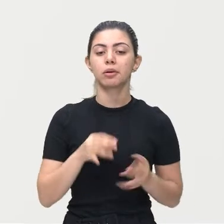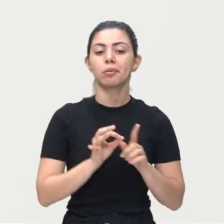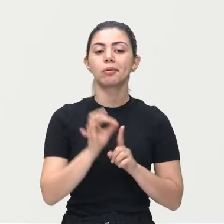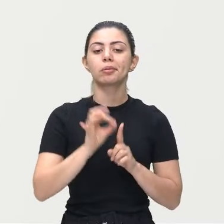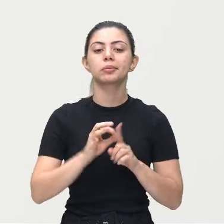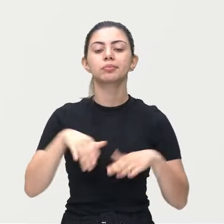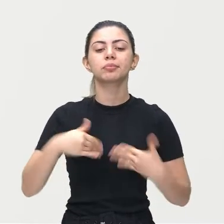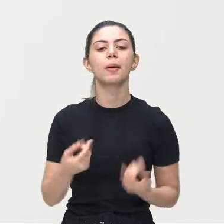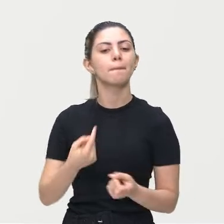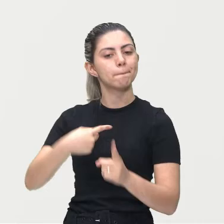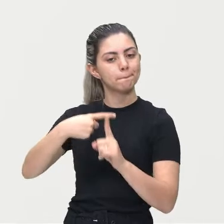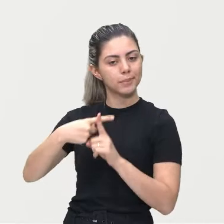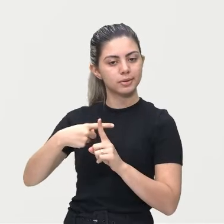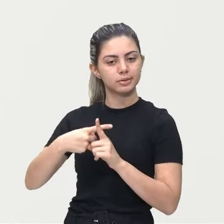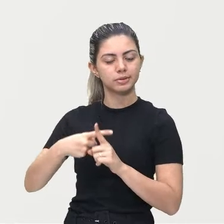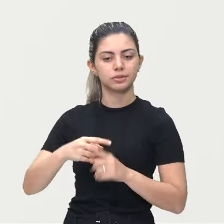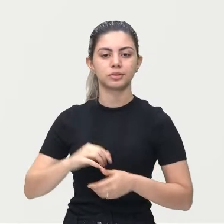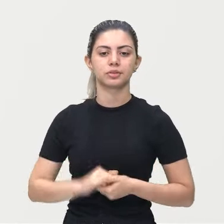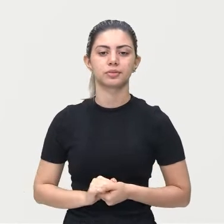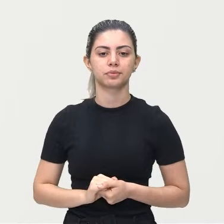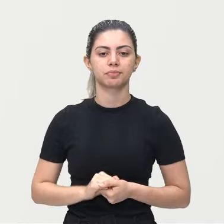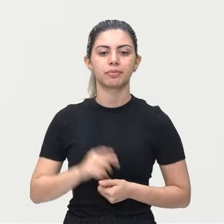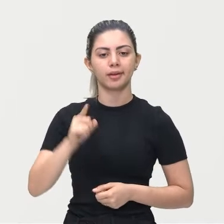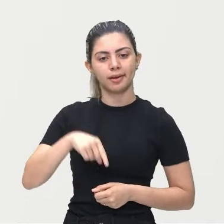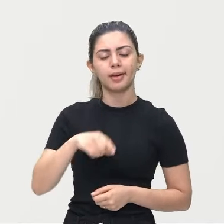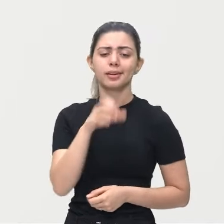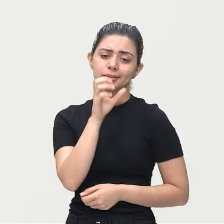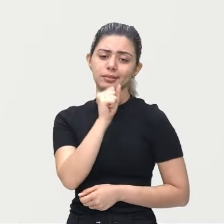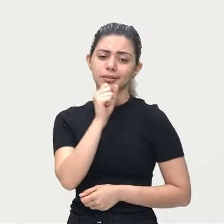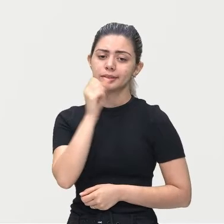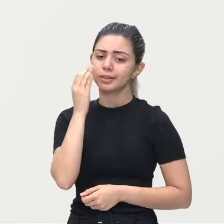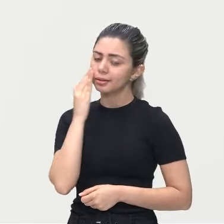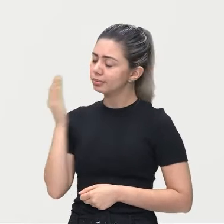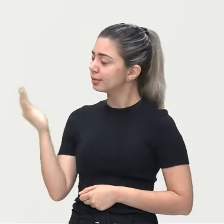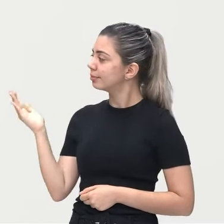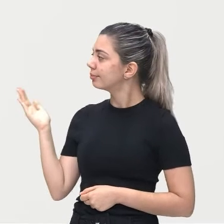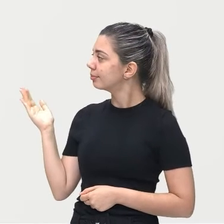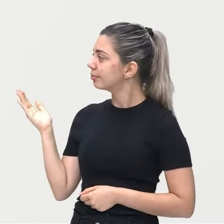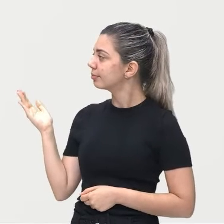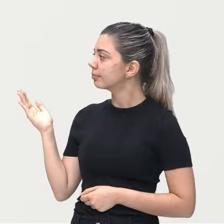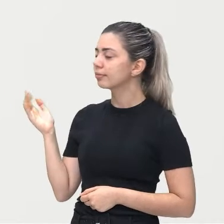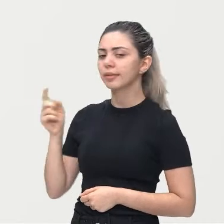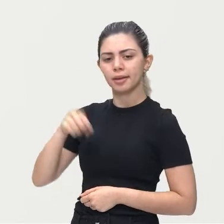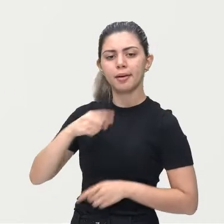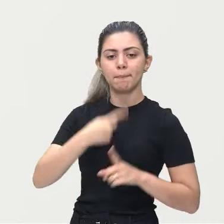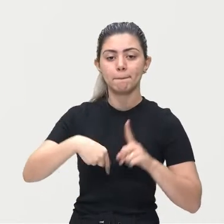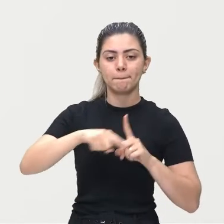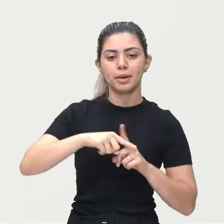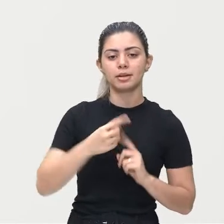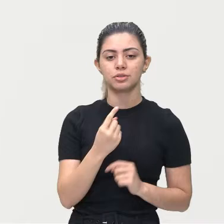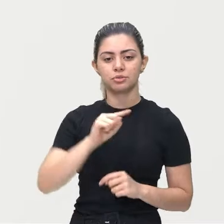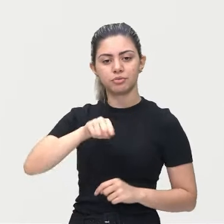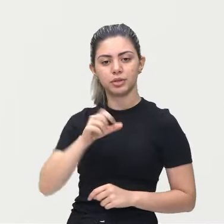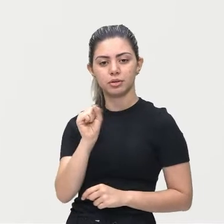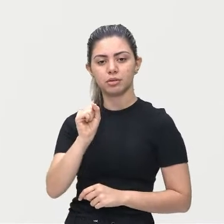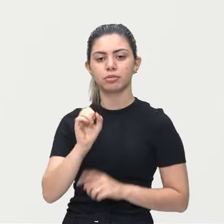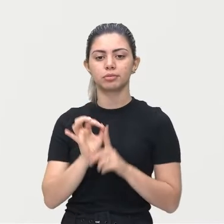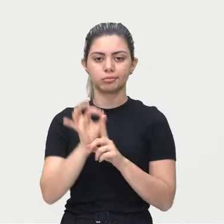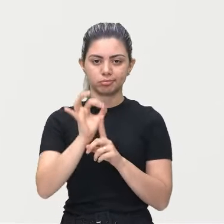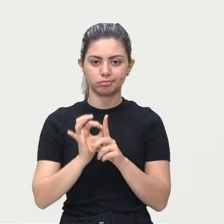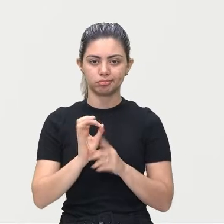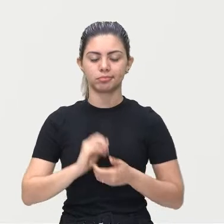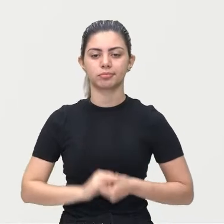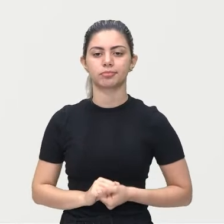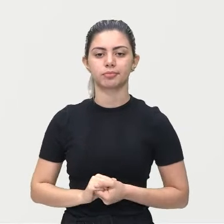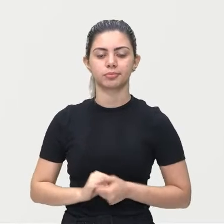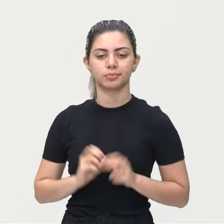ficou positiva. E essa foi a previsão do sábado. Está aqui, ó. Mais 1,8 graus